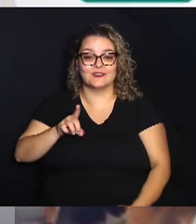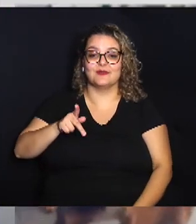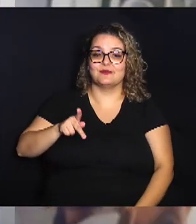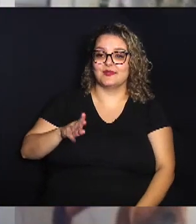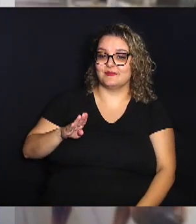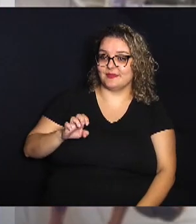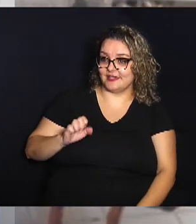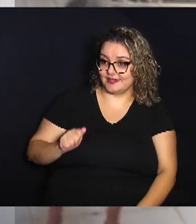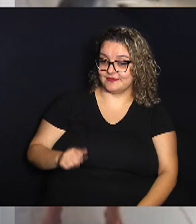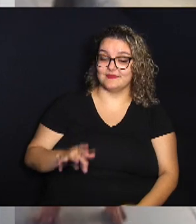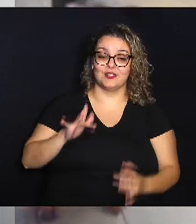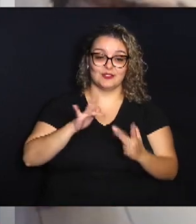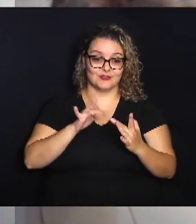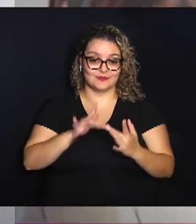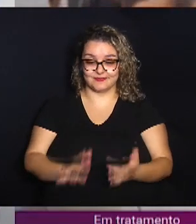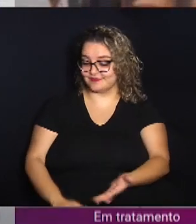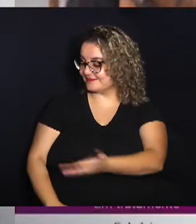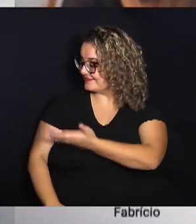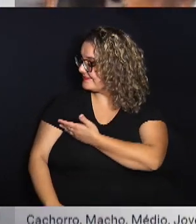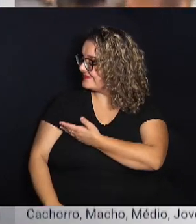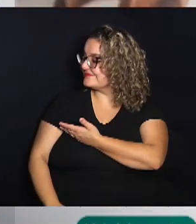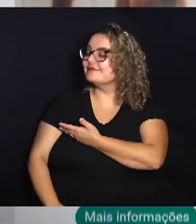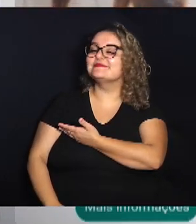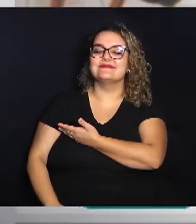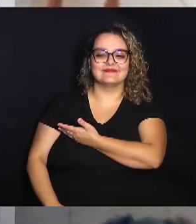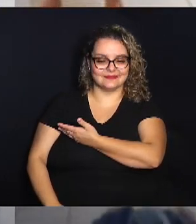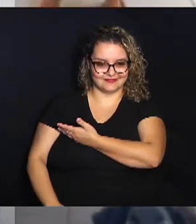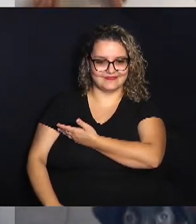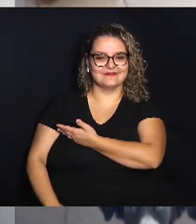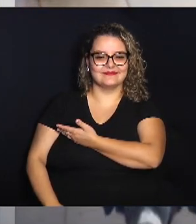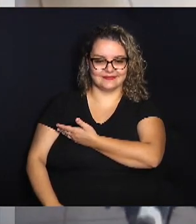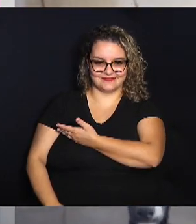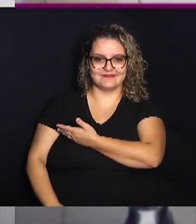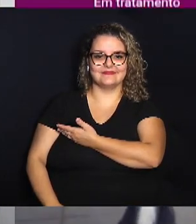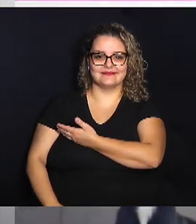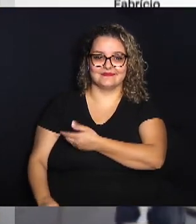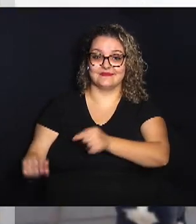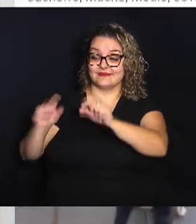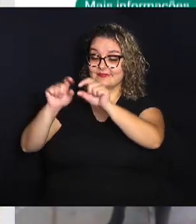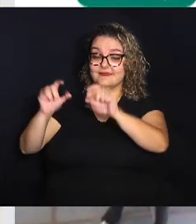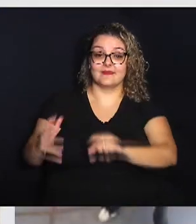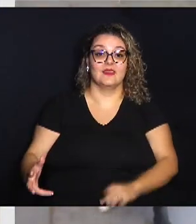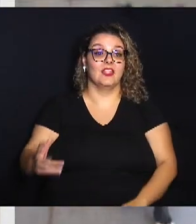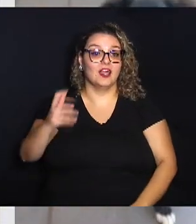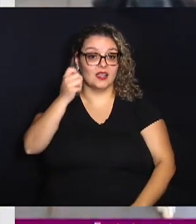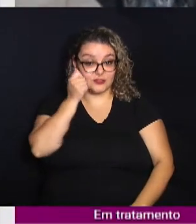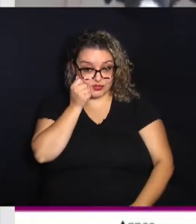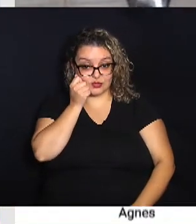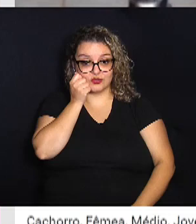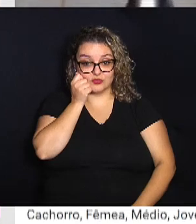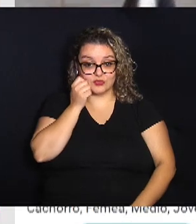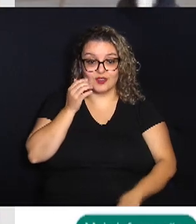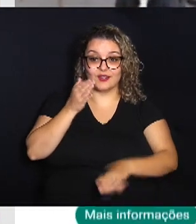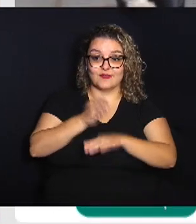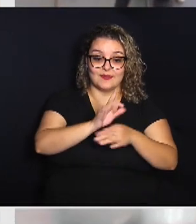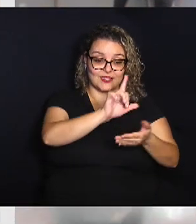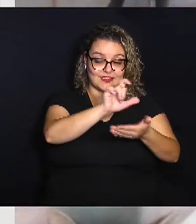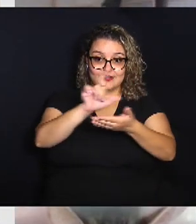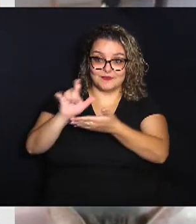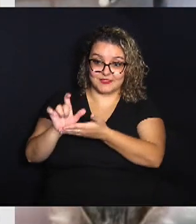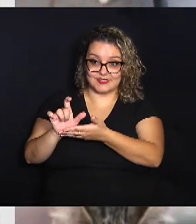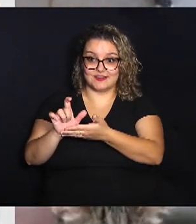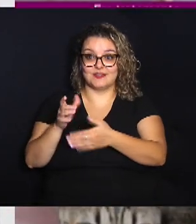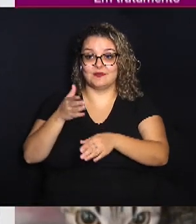se conectar ao Portal Animal de Campinas, clicar no ícone Adoção e acessar as fotos